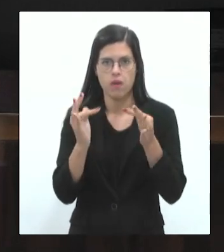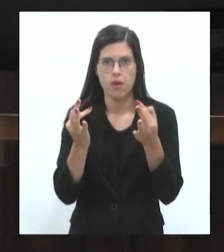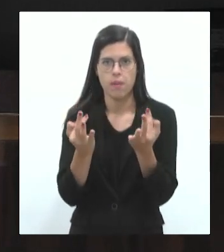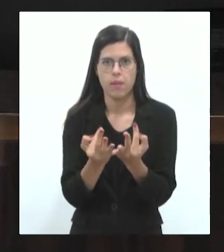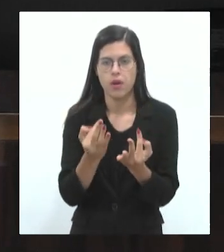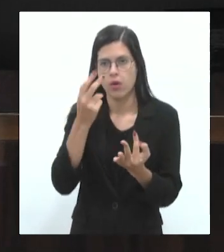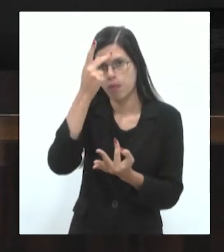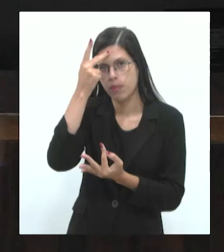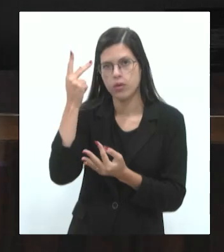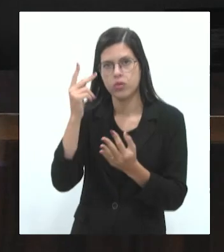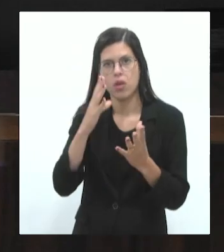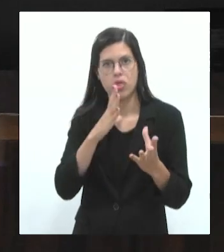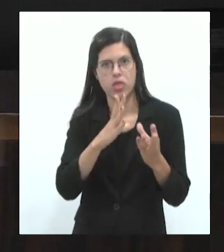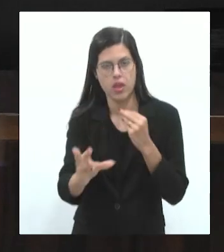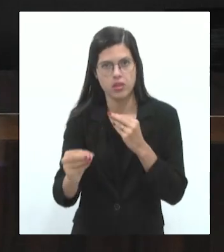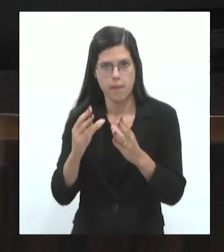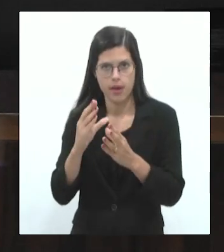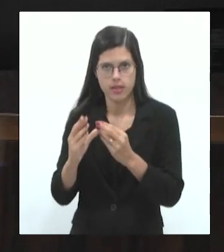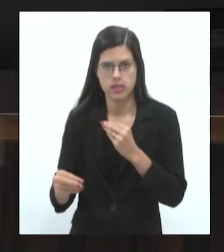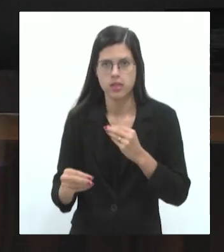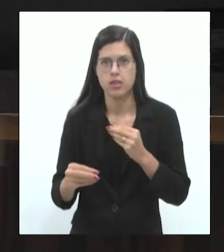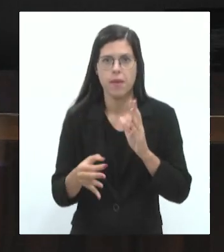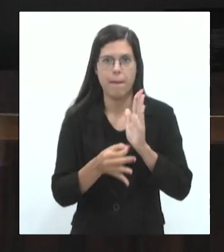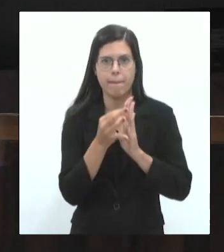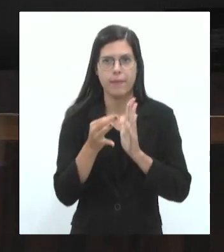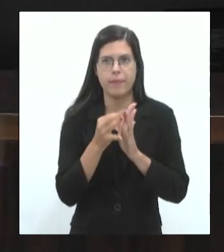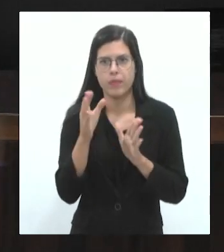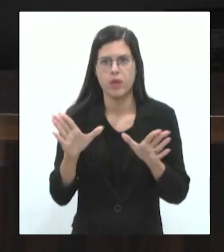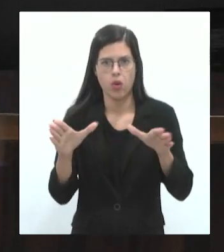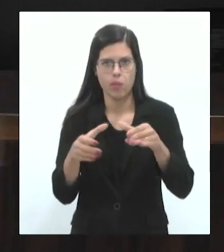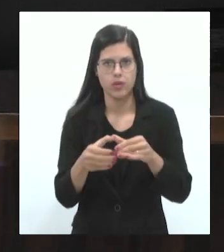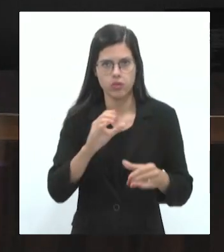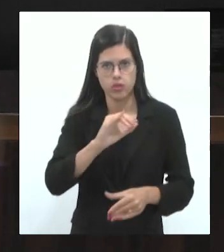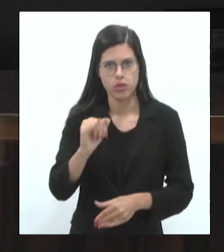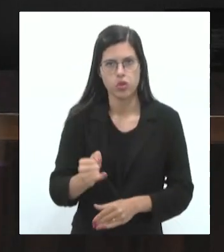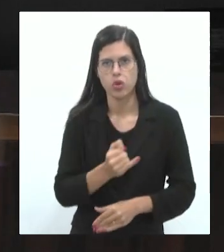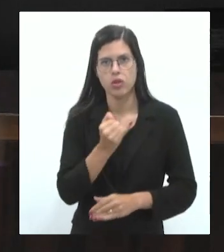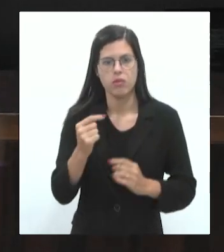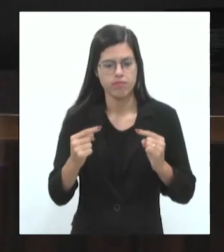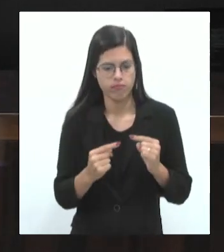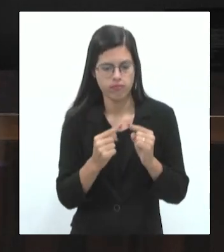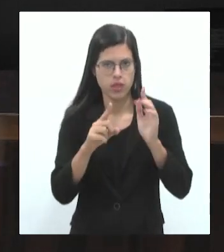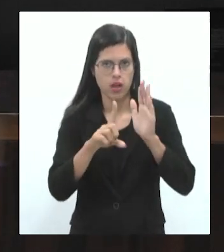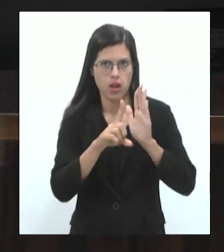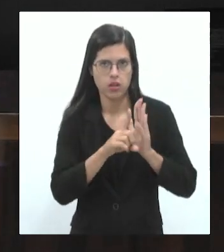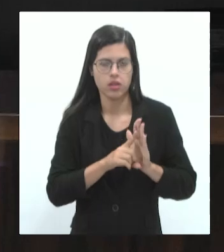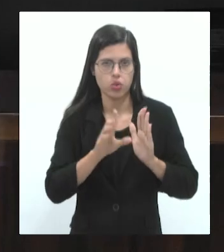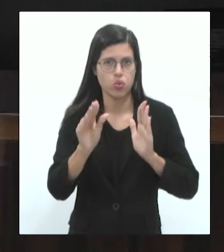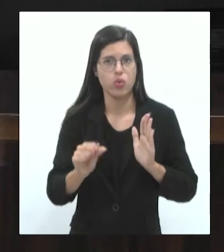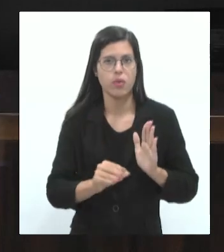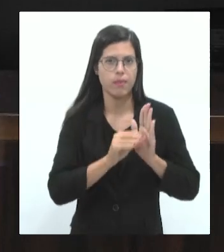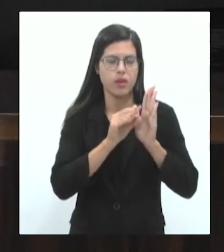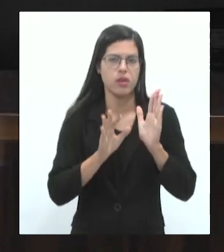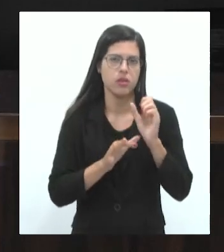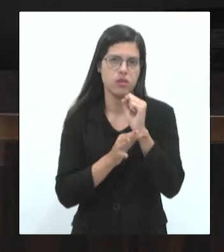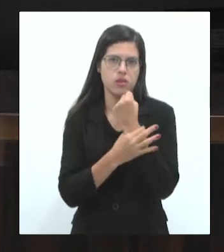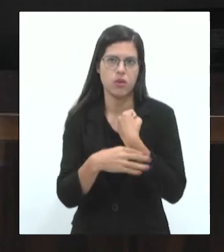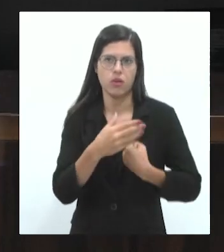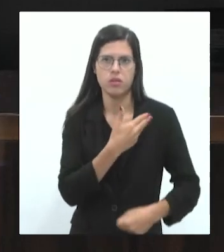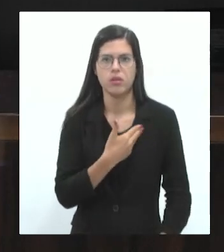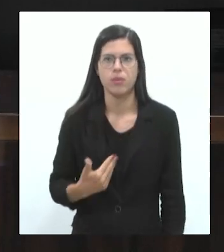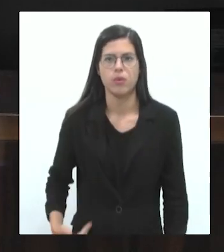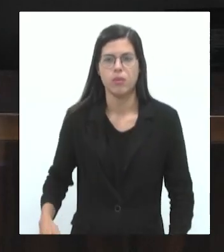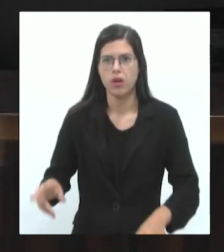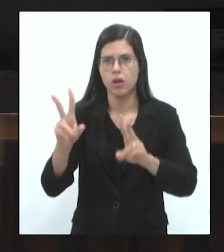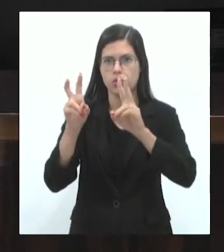Pessoas Desaparecidas. Pareceres das comissões Constituição e Justiça pela legalidade com emenda, de Segurança Pública e